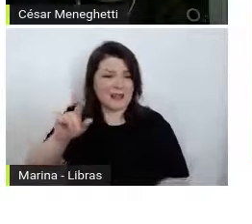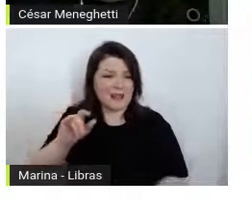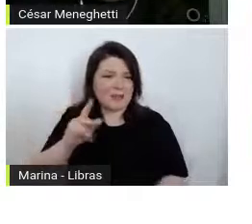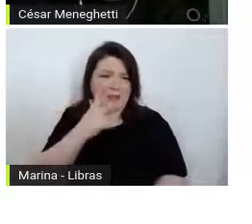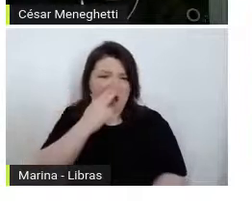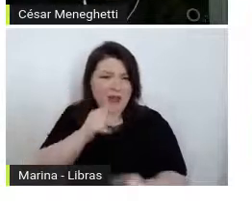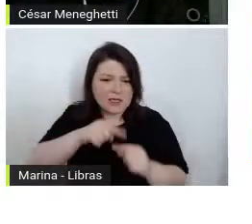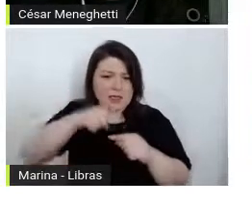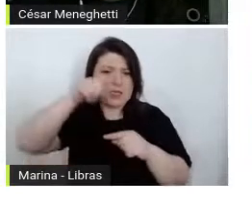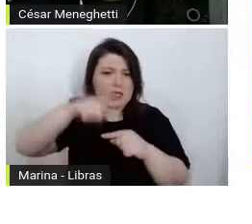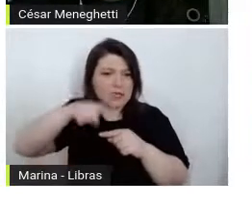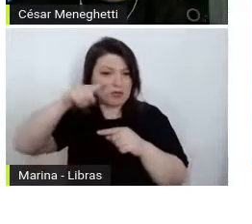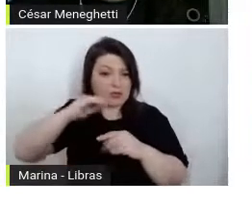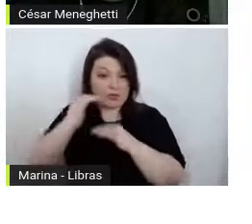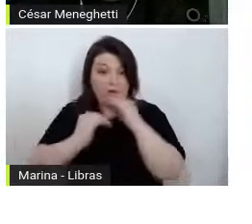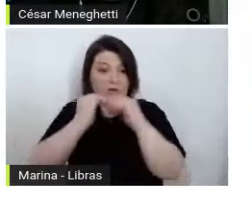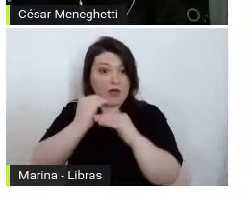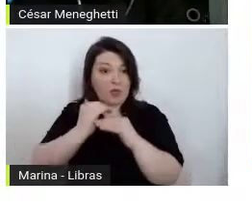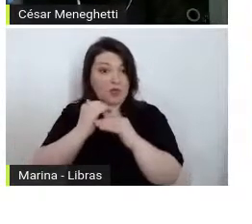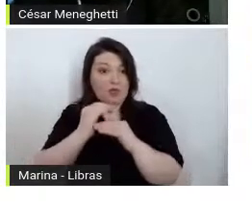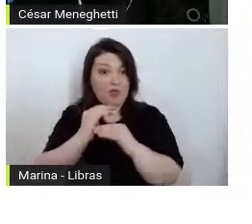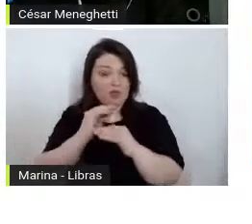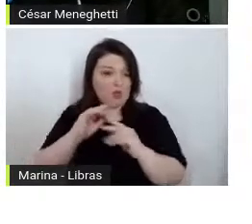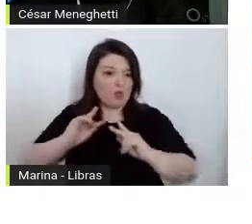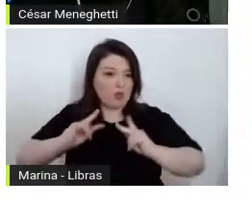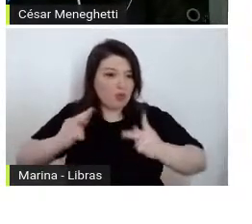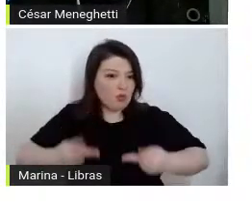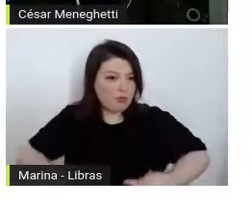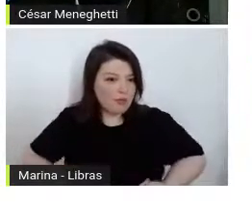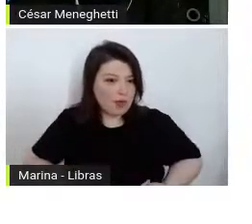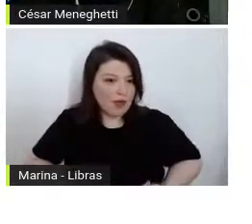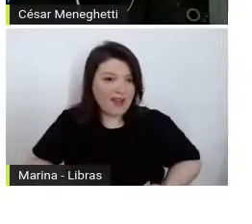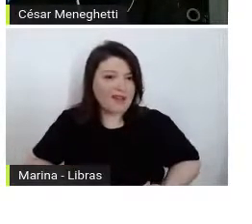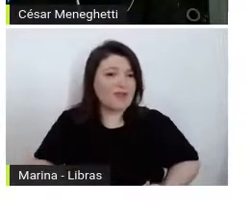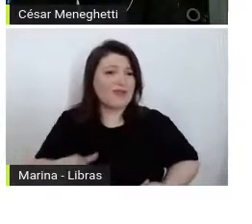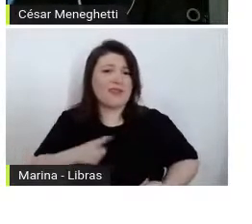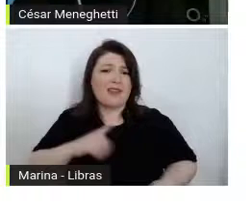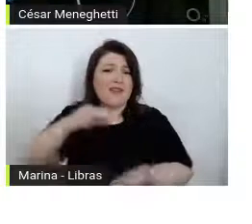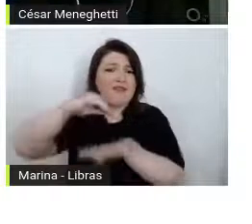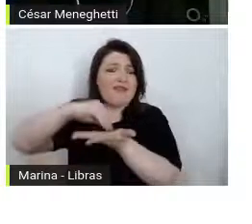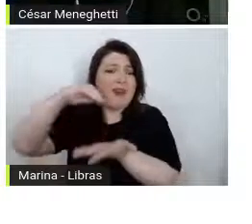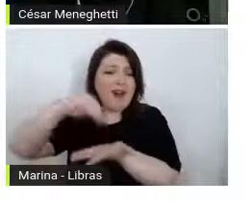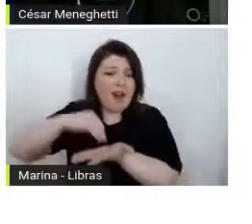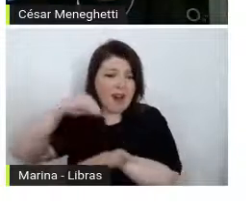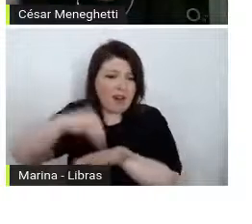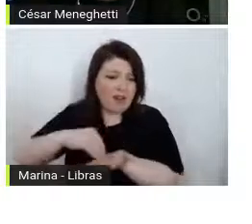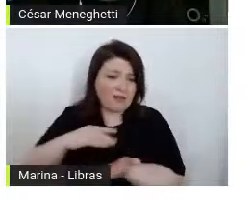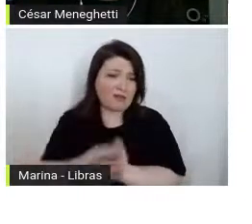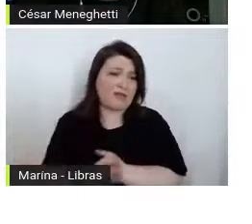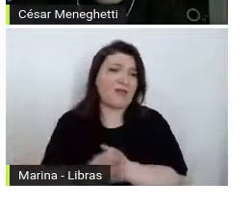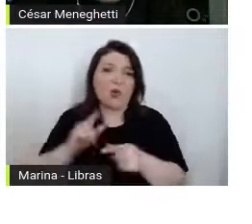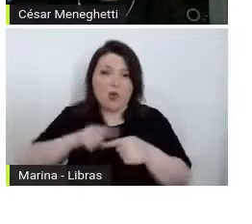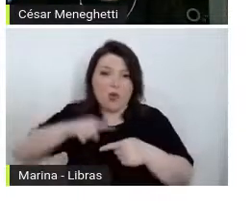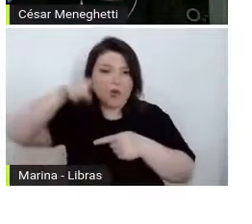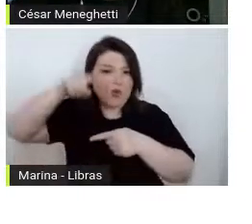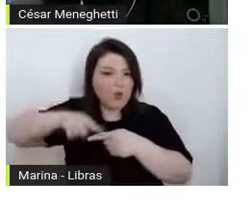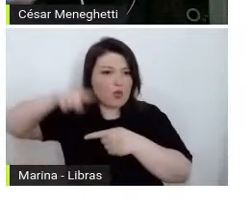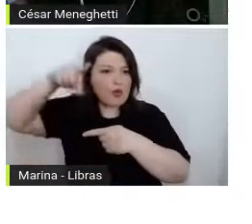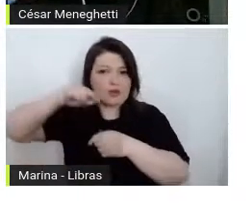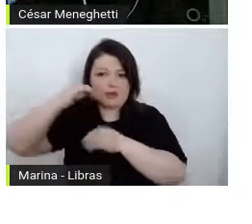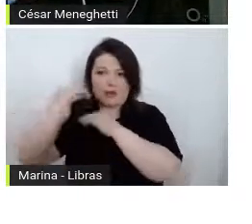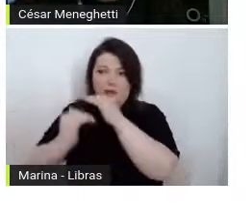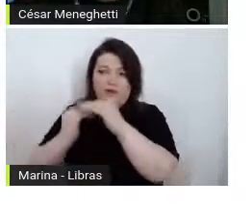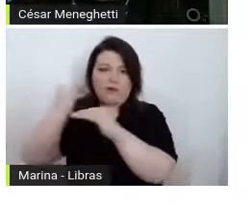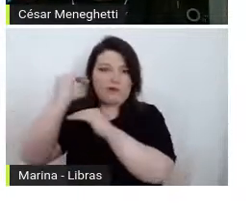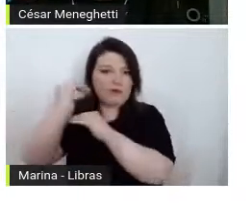189. Então, ele é o antepenúltimo país, o nível, esse índice de desenvolvimento humano se